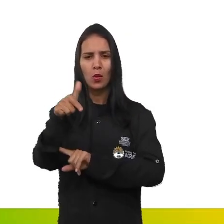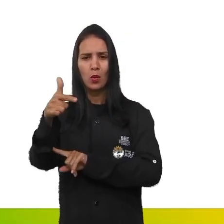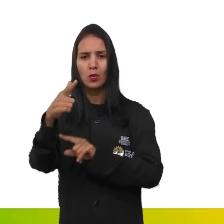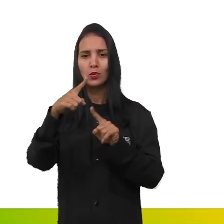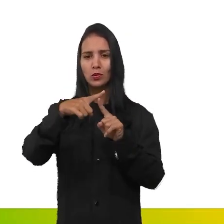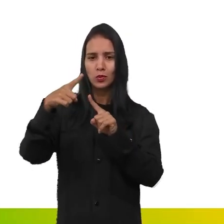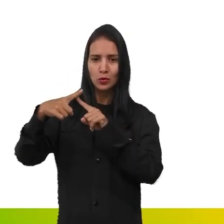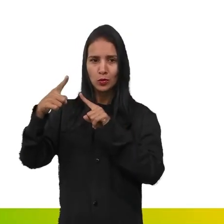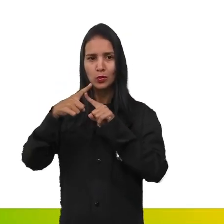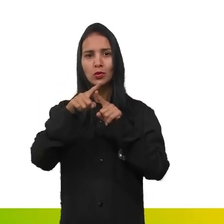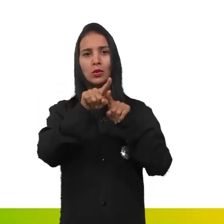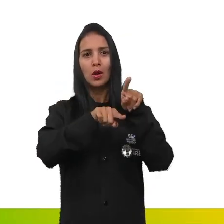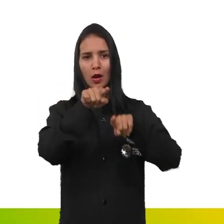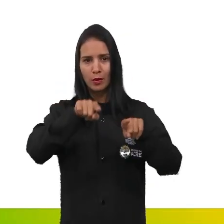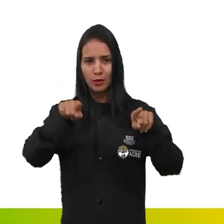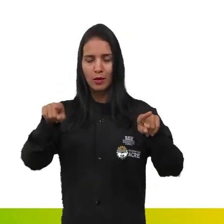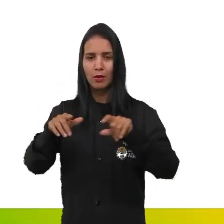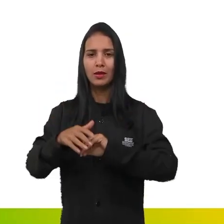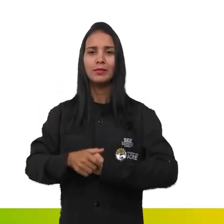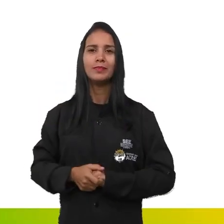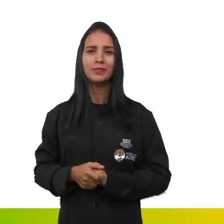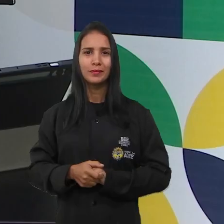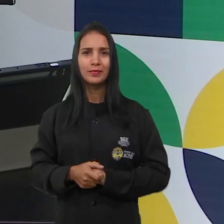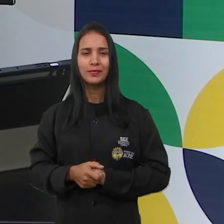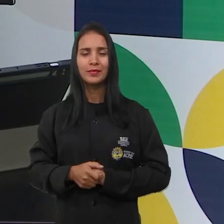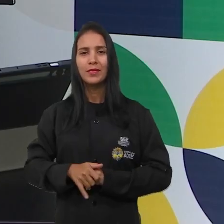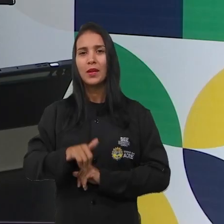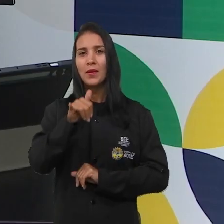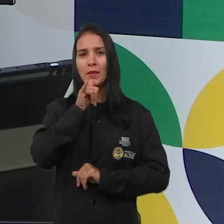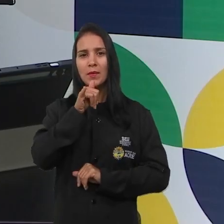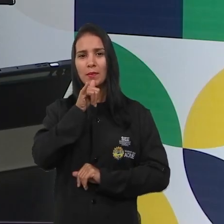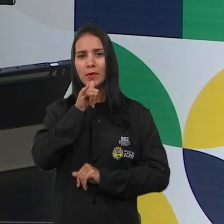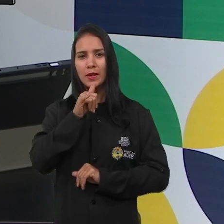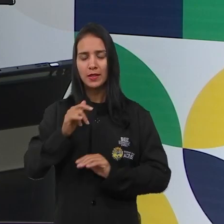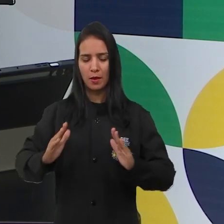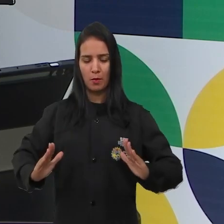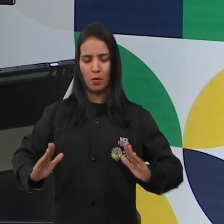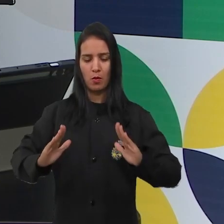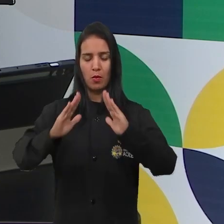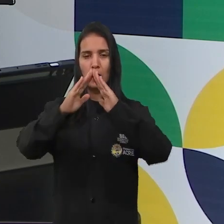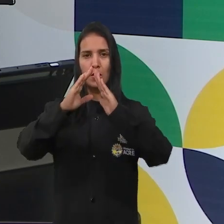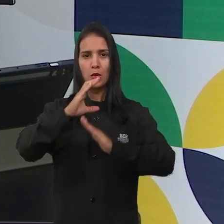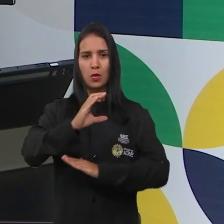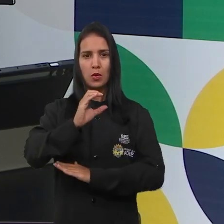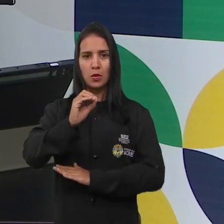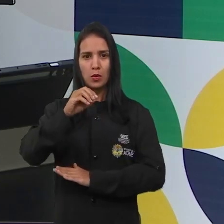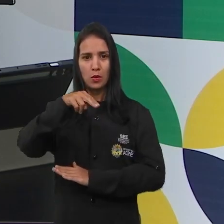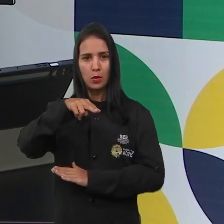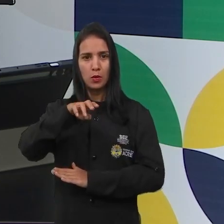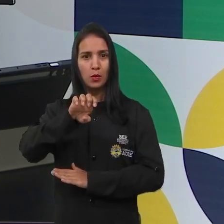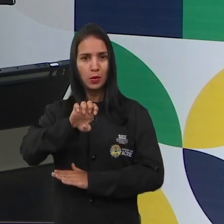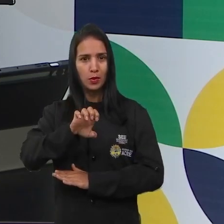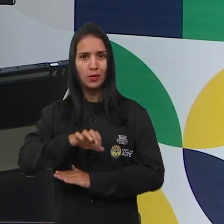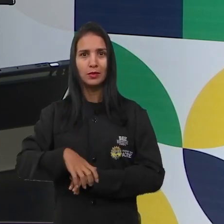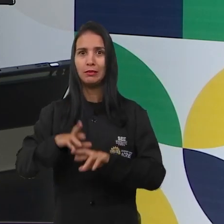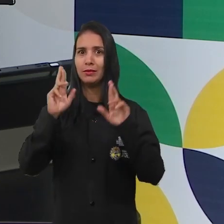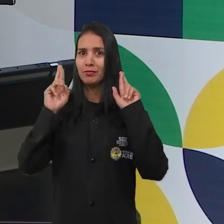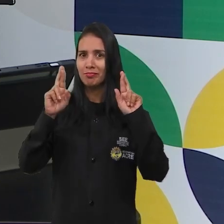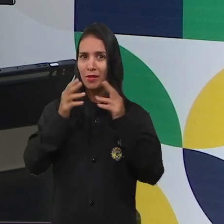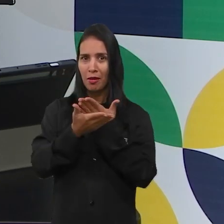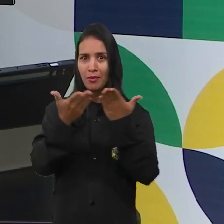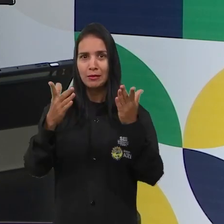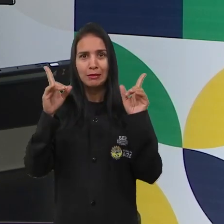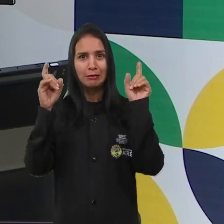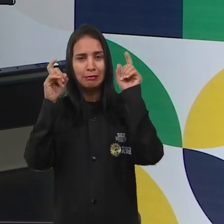por exemplo, o cone. Vamos fazer o volume do cone agora. Eu espero que não tenha sido tão difícil de